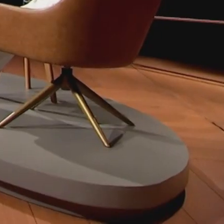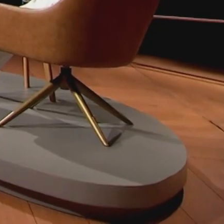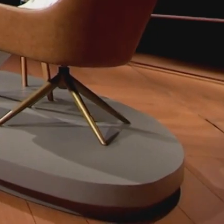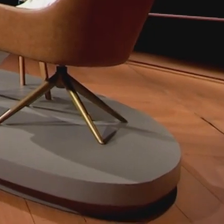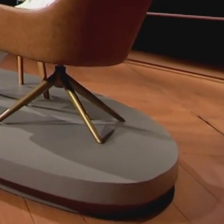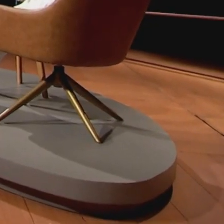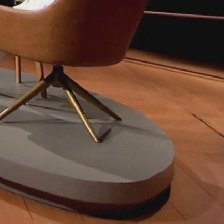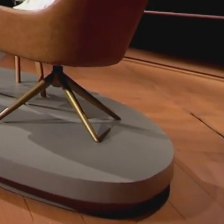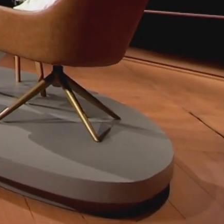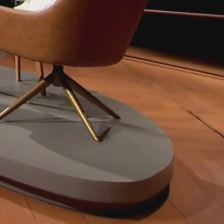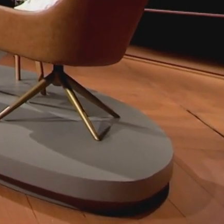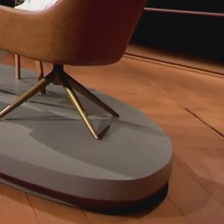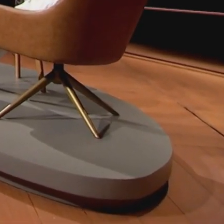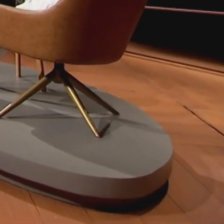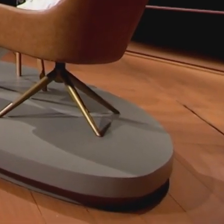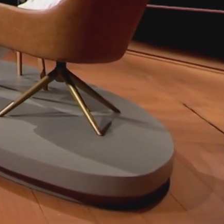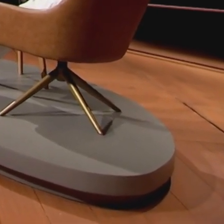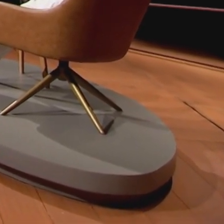Pra onde